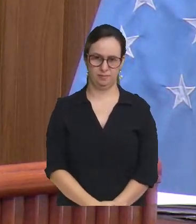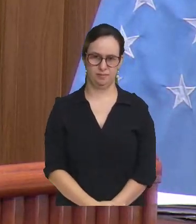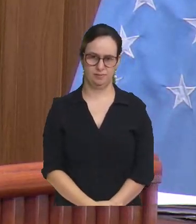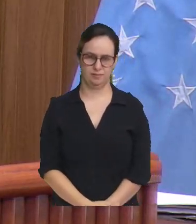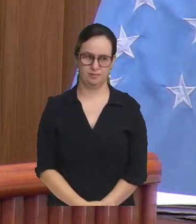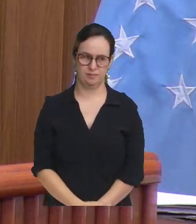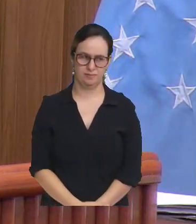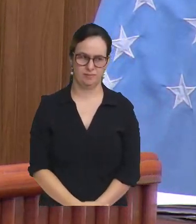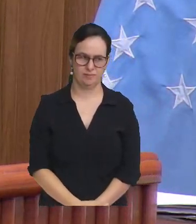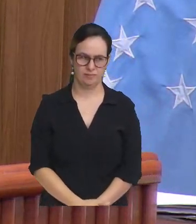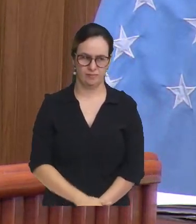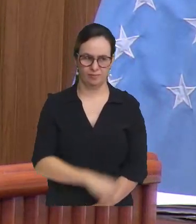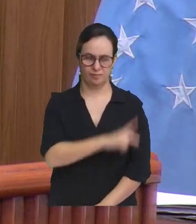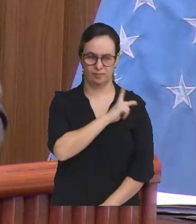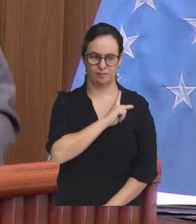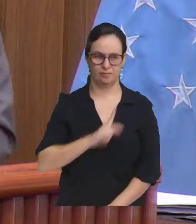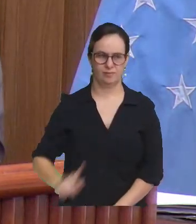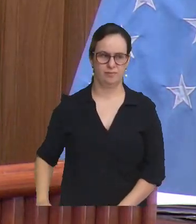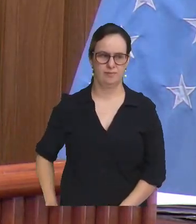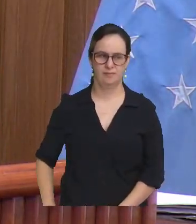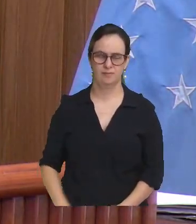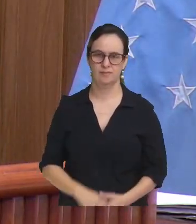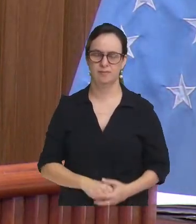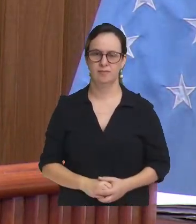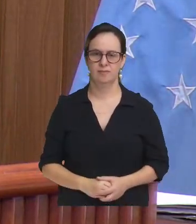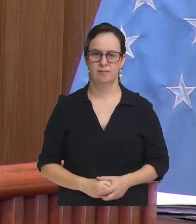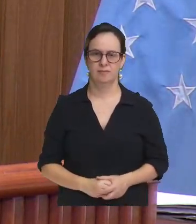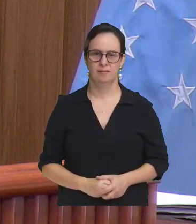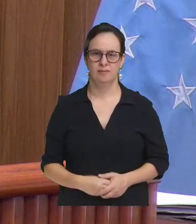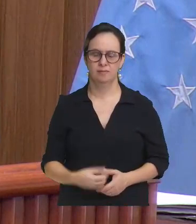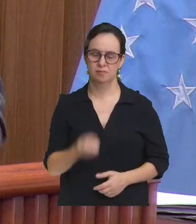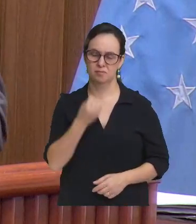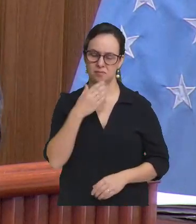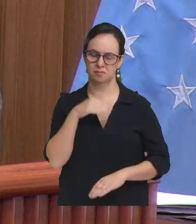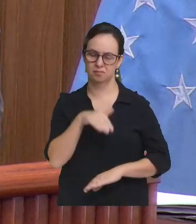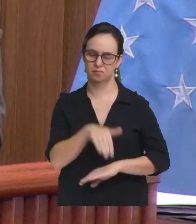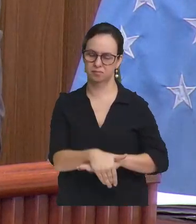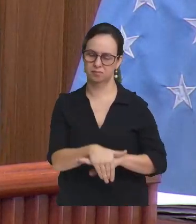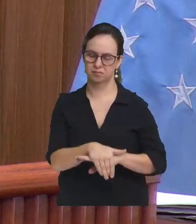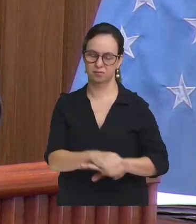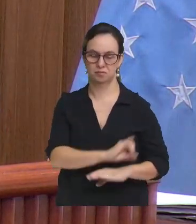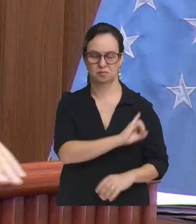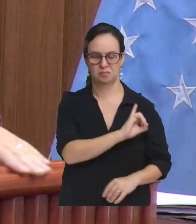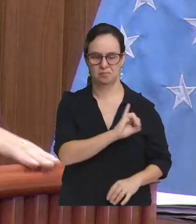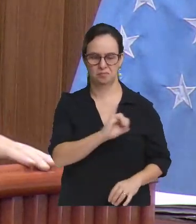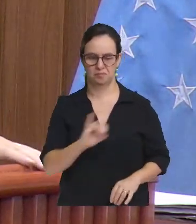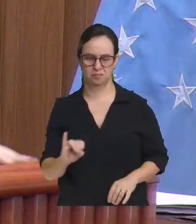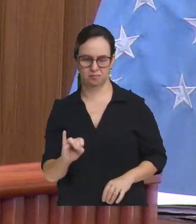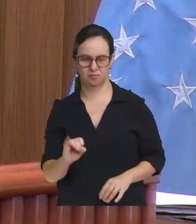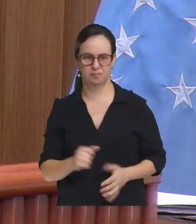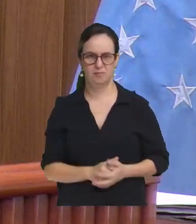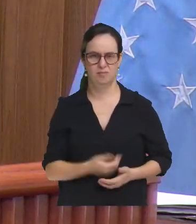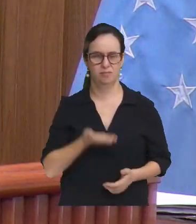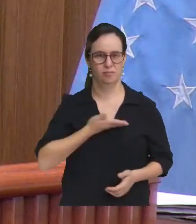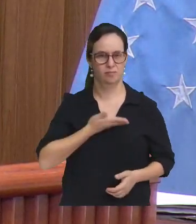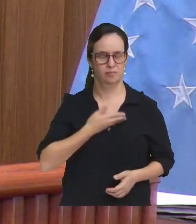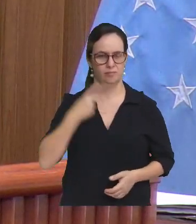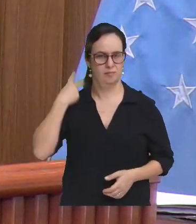Senhor presidente, boa noite. Em seu nome, cumprimento os colegas vereadores, os colaboradores aqui da